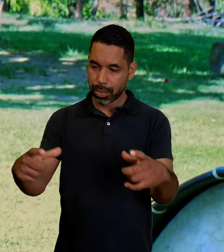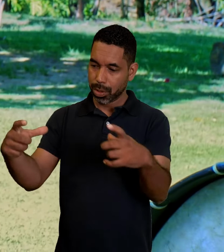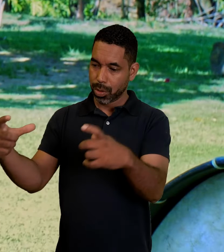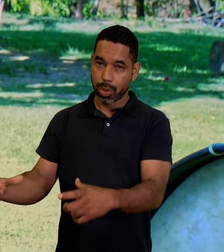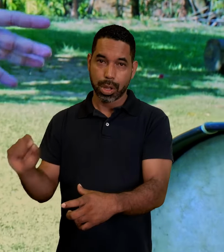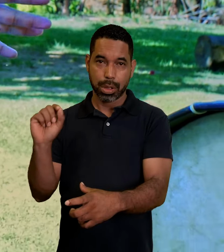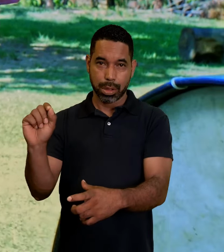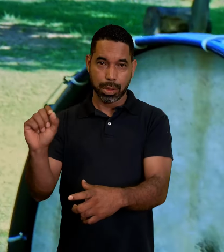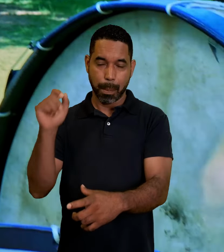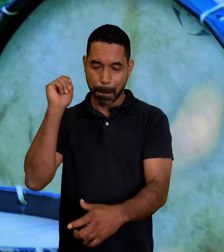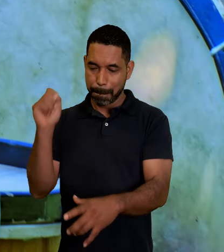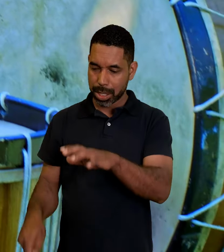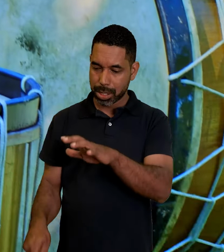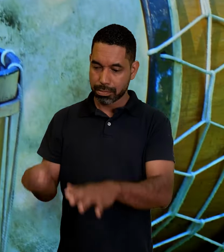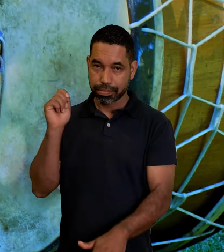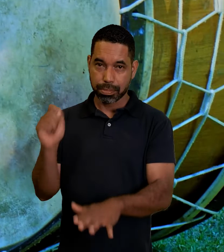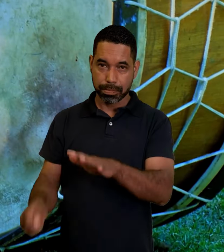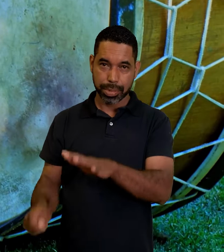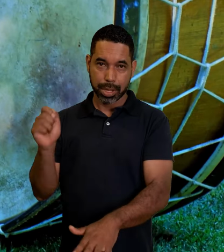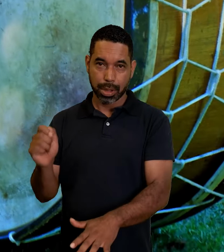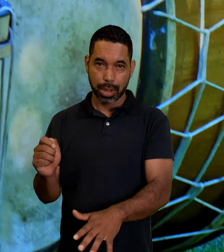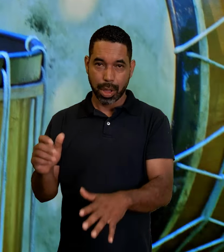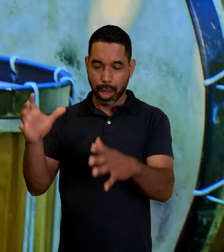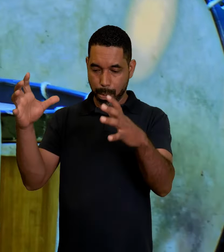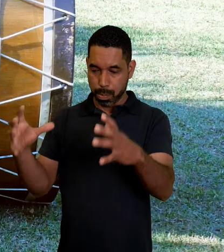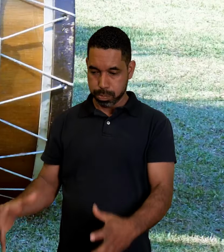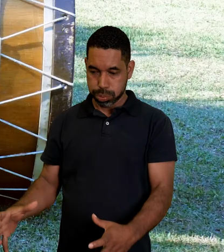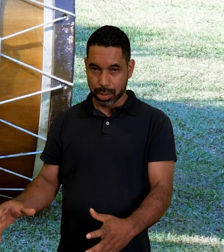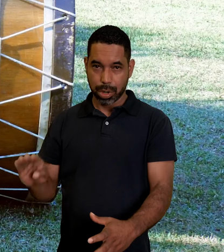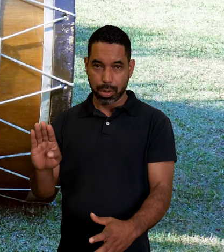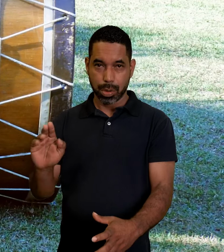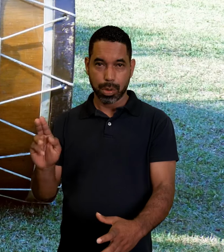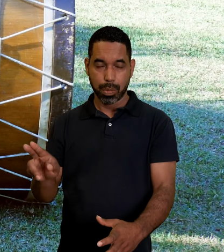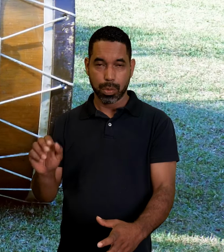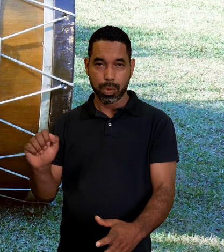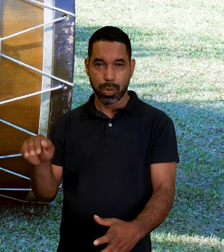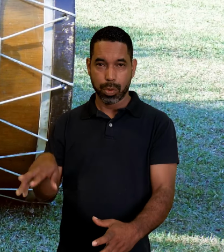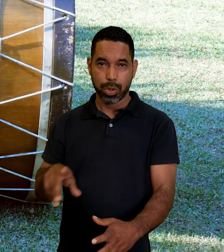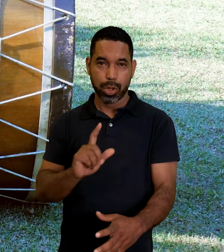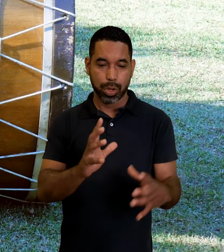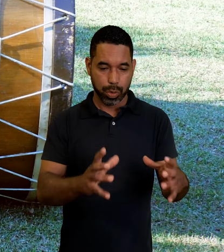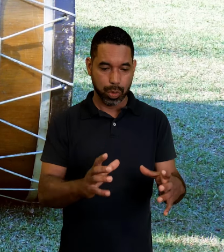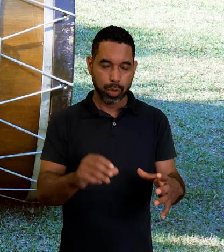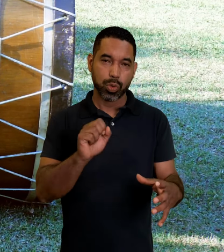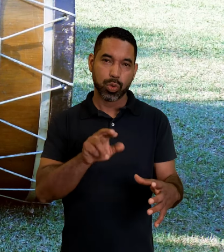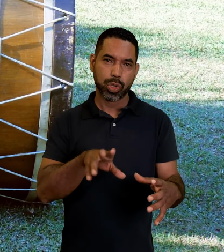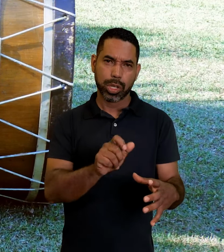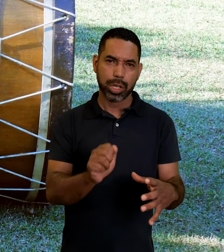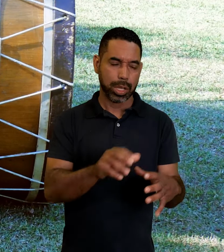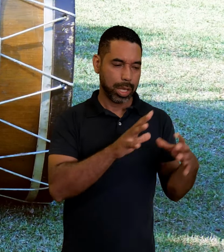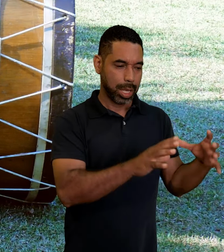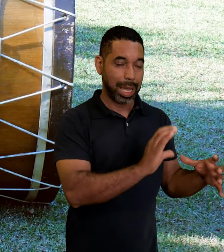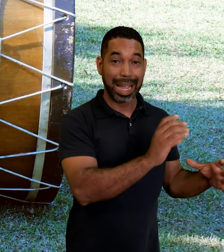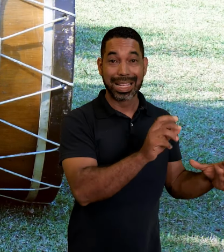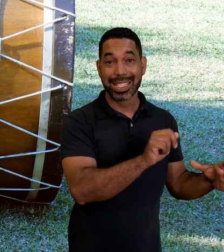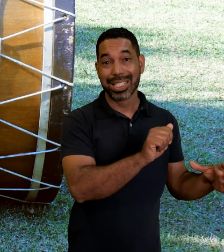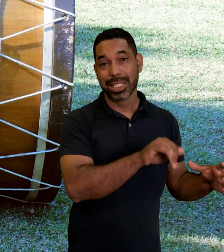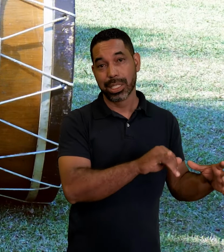três compadres, que a gente chama de três compadres, né? Que estão sempre juntos, o bumbo, o surdinho e a caixinha. O bumbo, surdinho e a